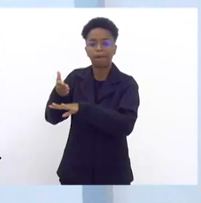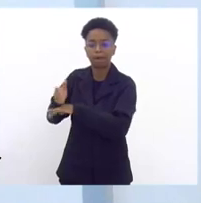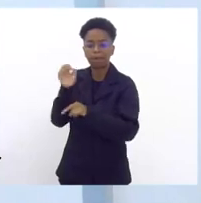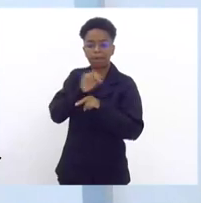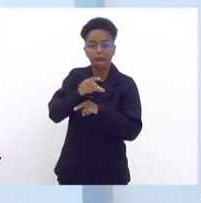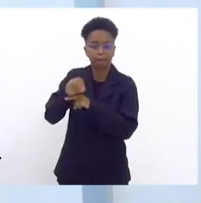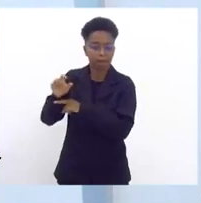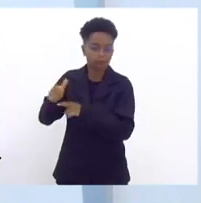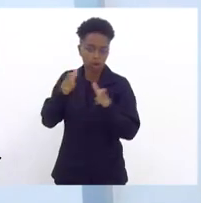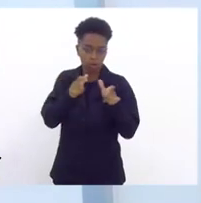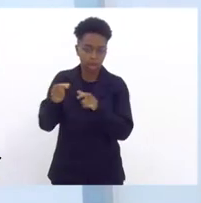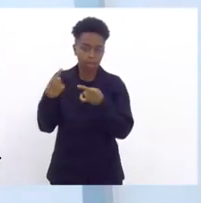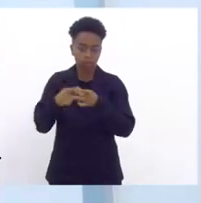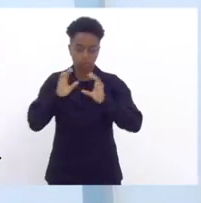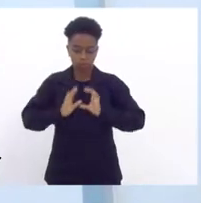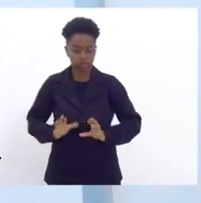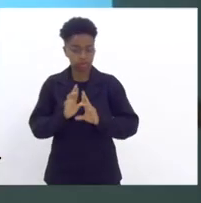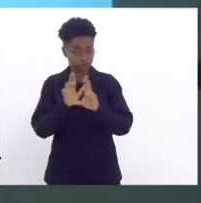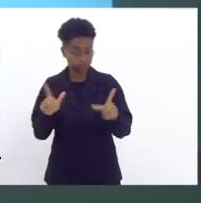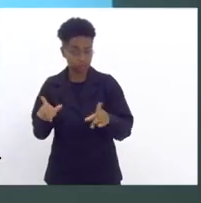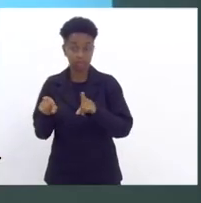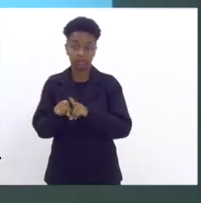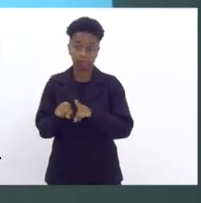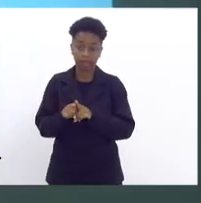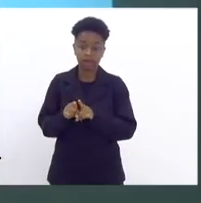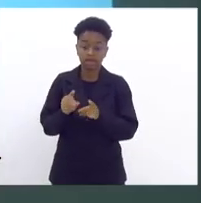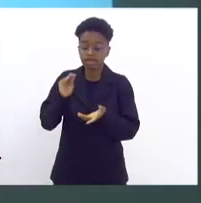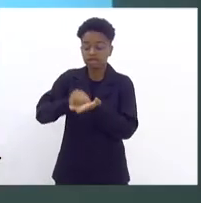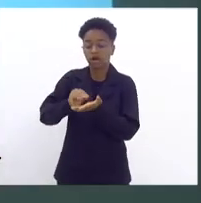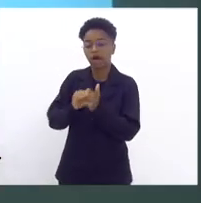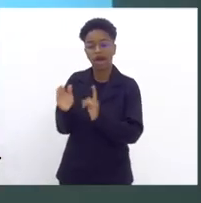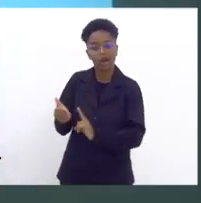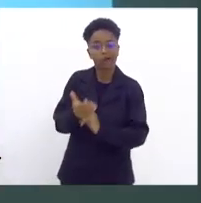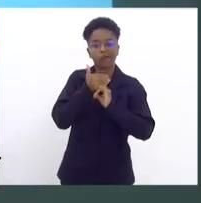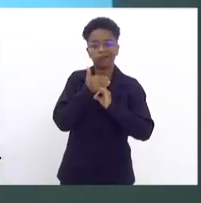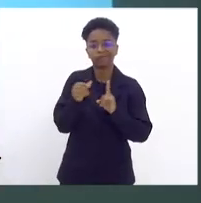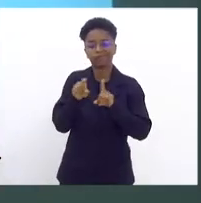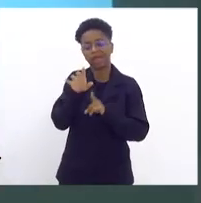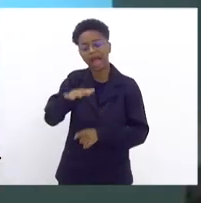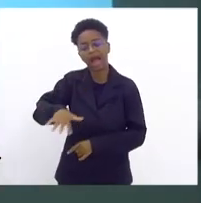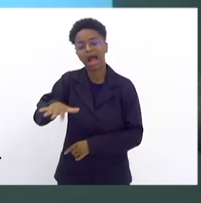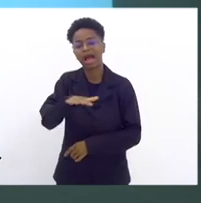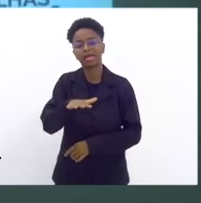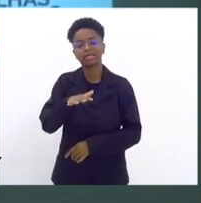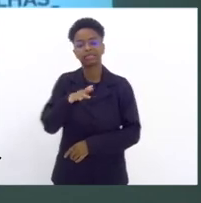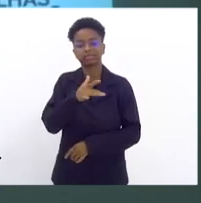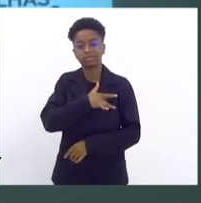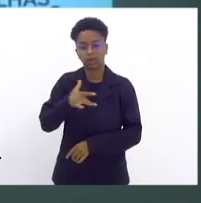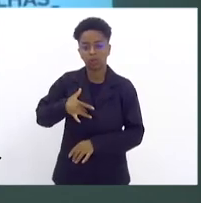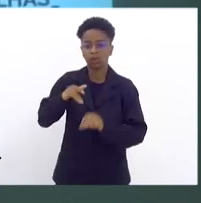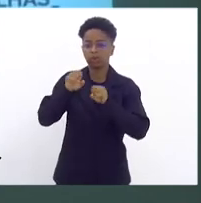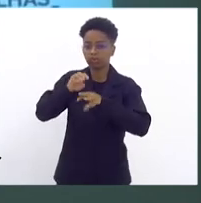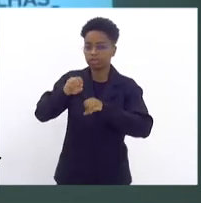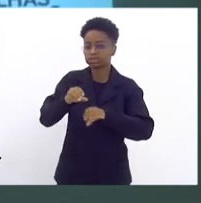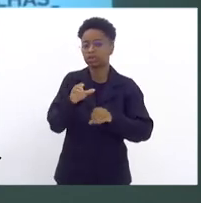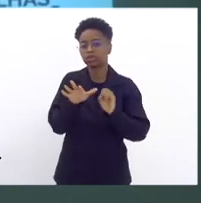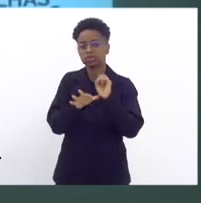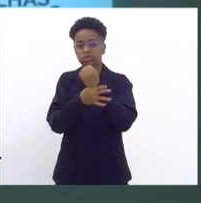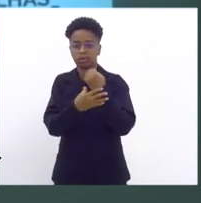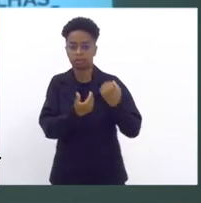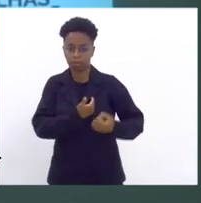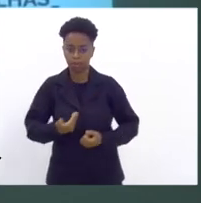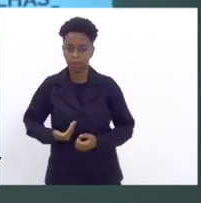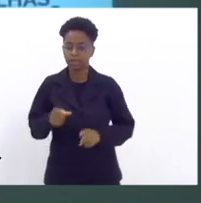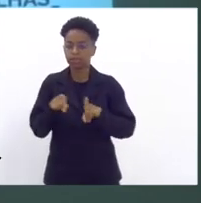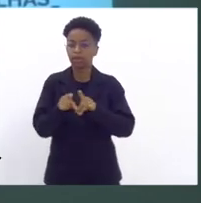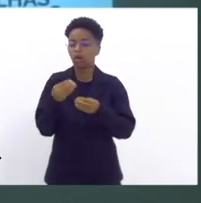um comportamento diferenciado né falta com alimento e manejo nos serviços de educação saúde e segurança pública e qual a